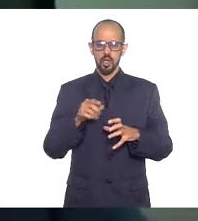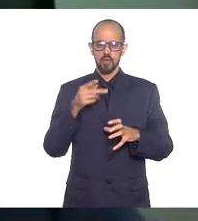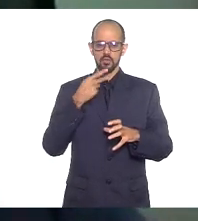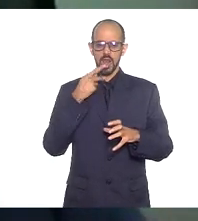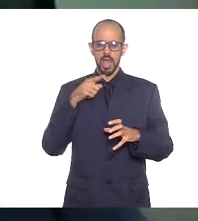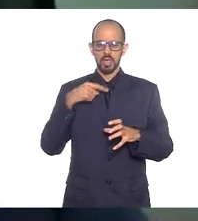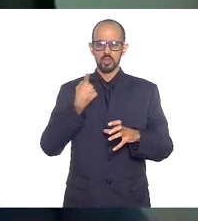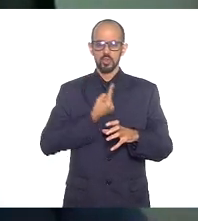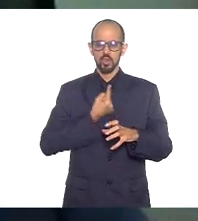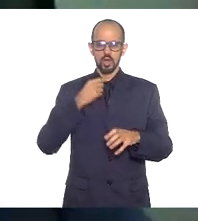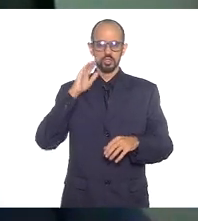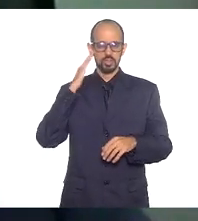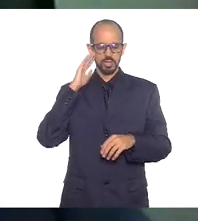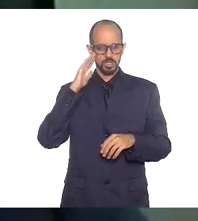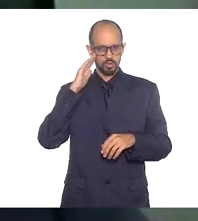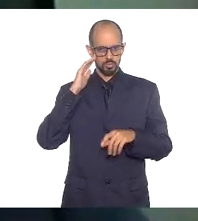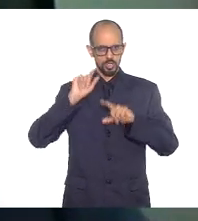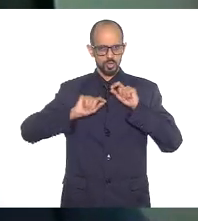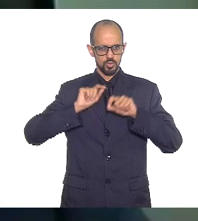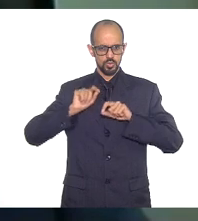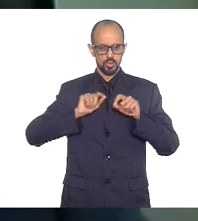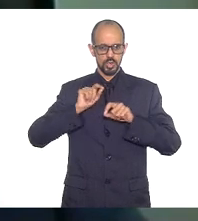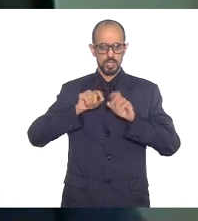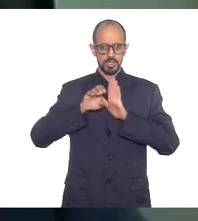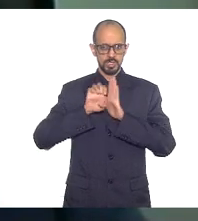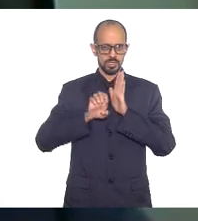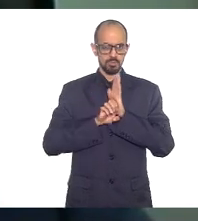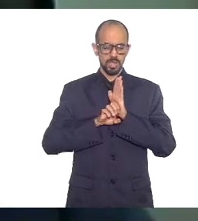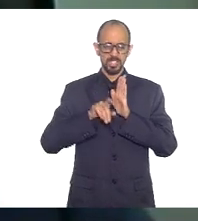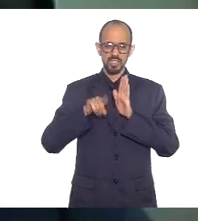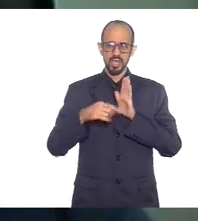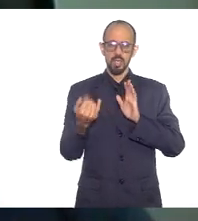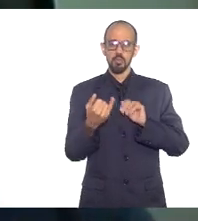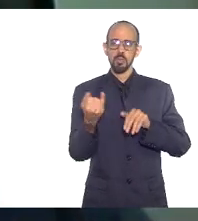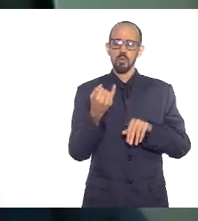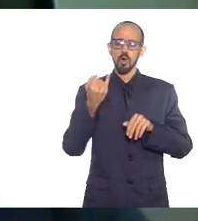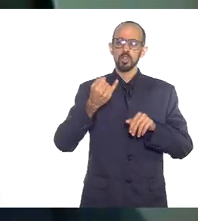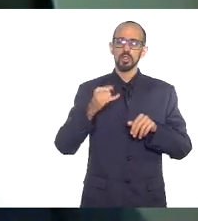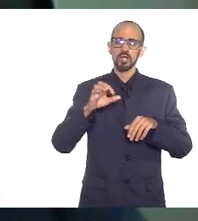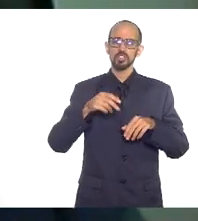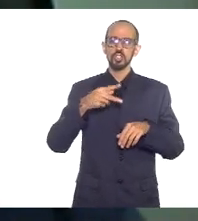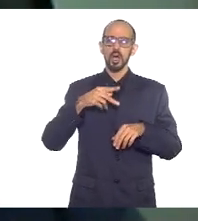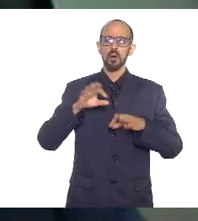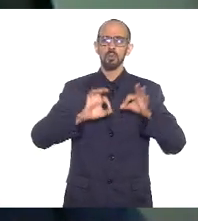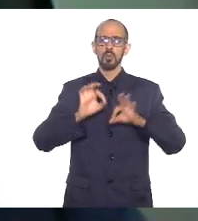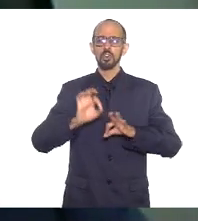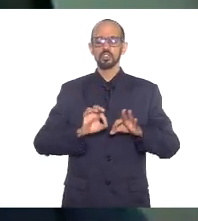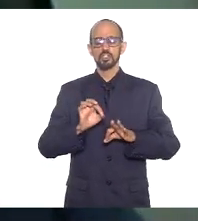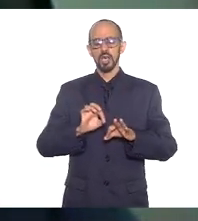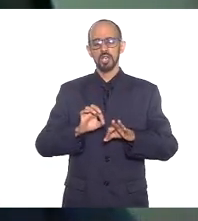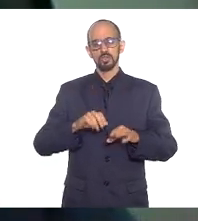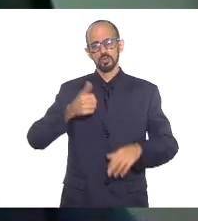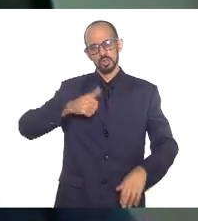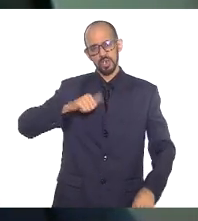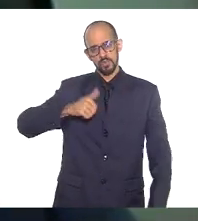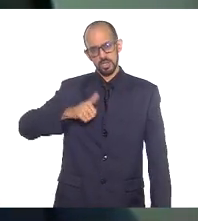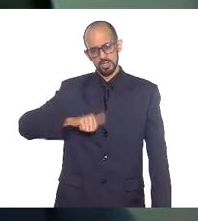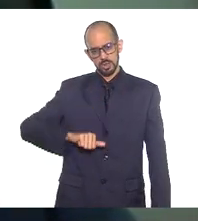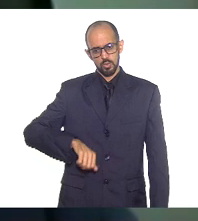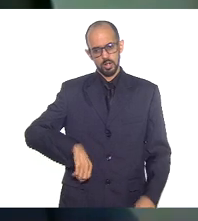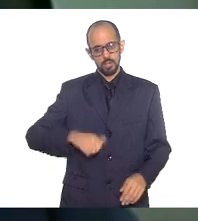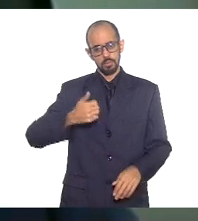nosso entendimento, essas emendas são pertinentes ao projeto que estamos examinando. A primeira